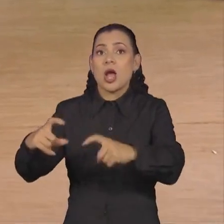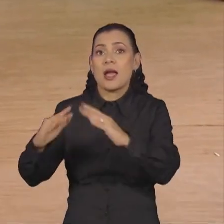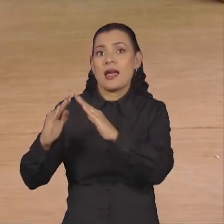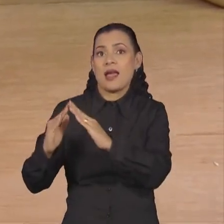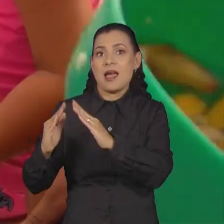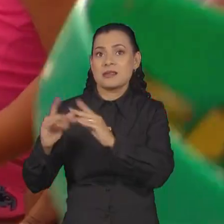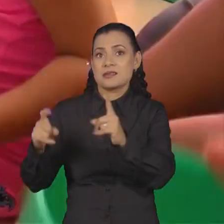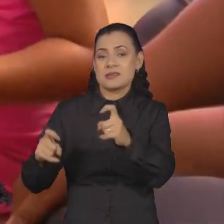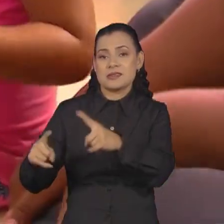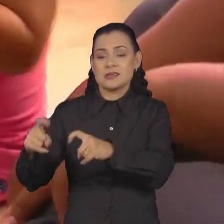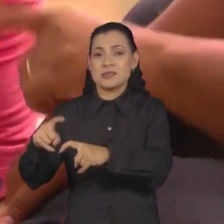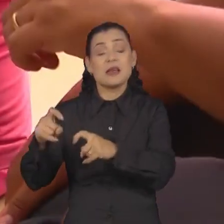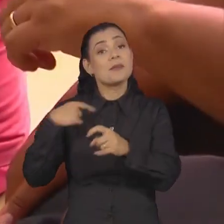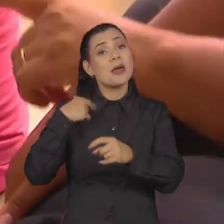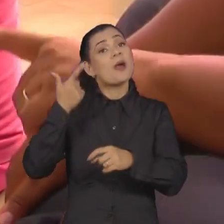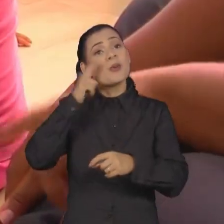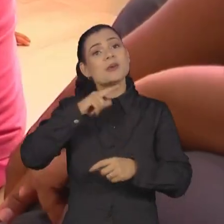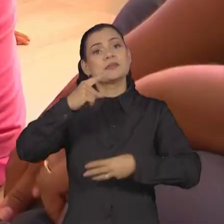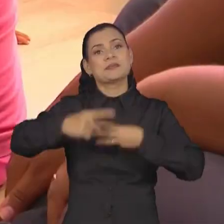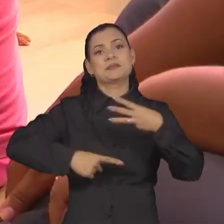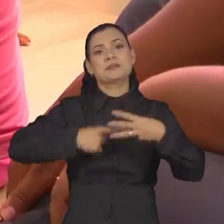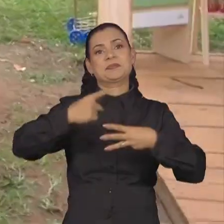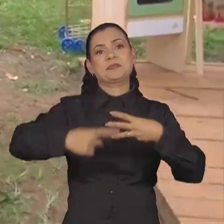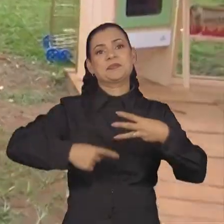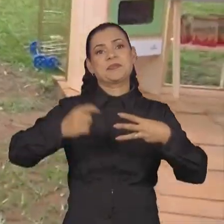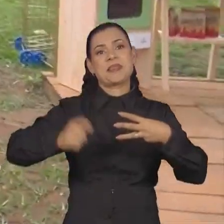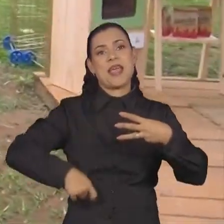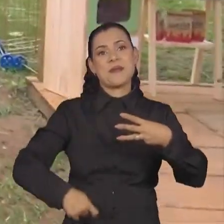possamos fazer o reaproveitamento dessas cascas.